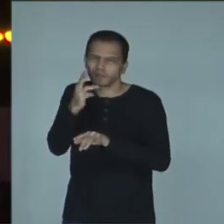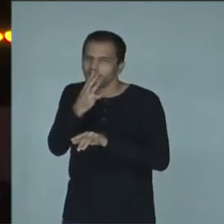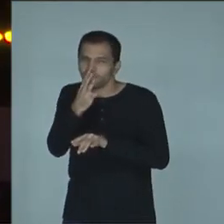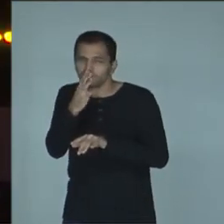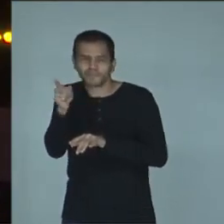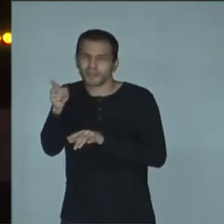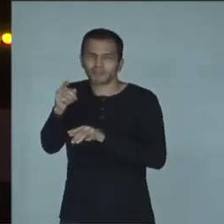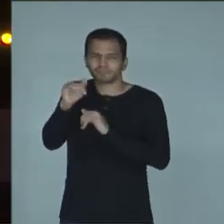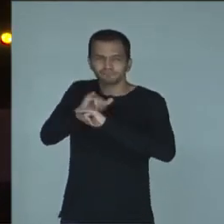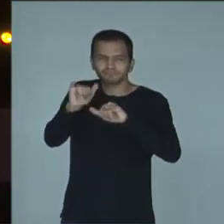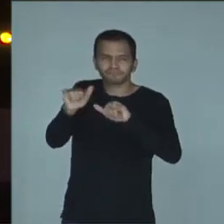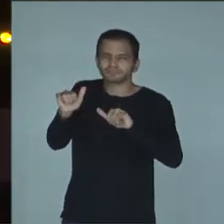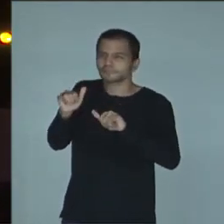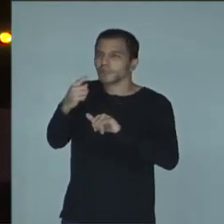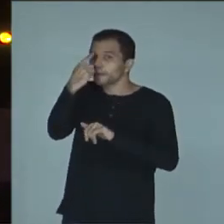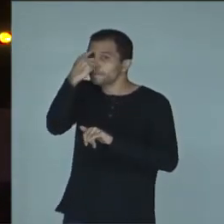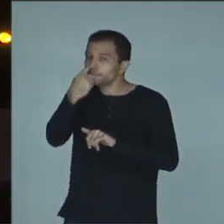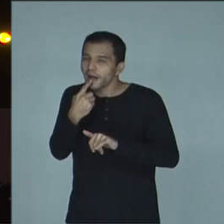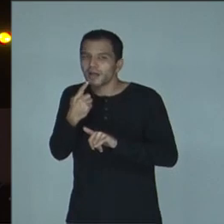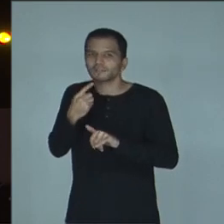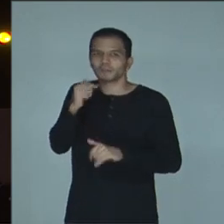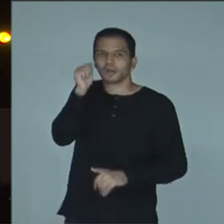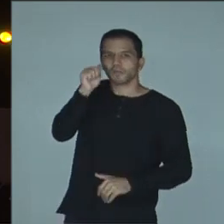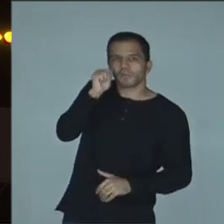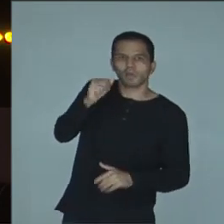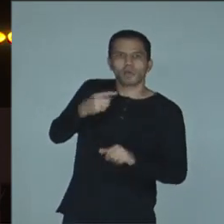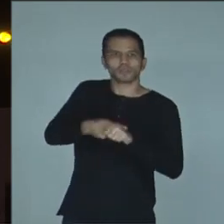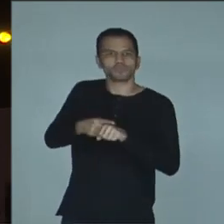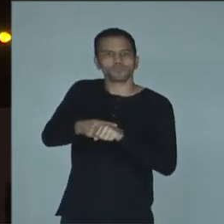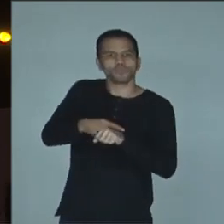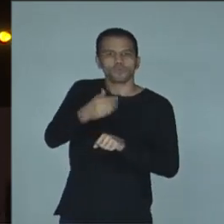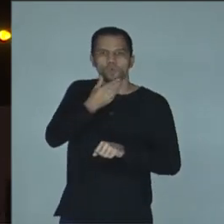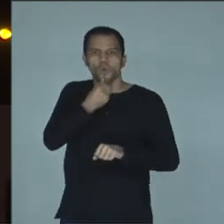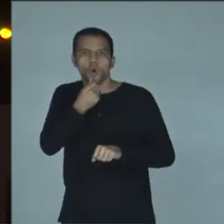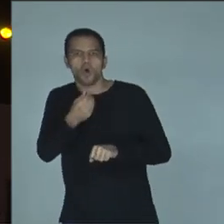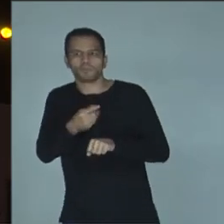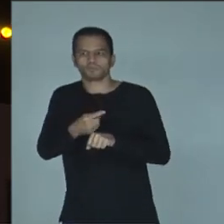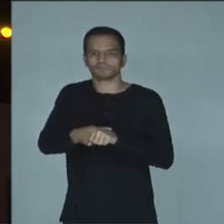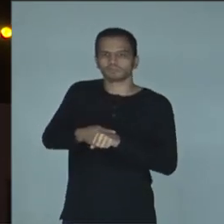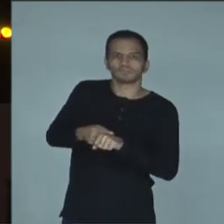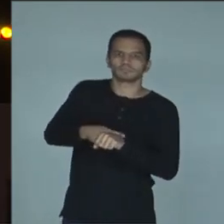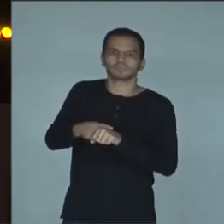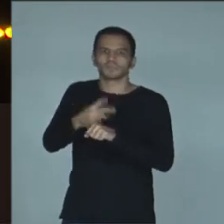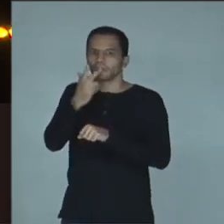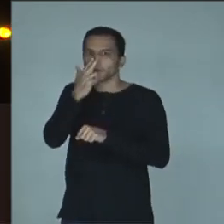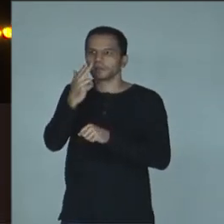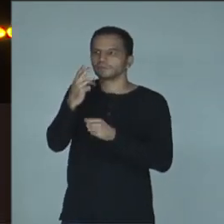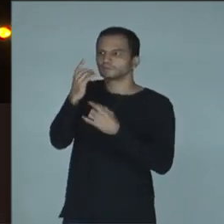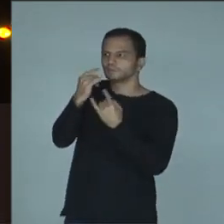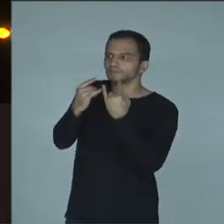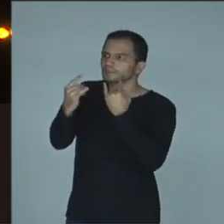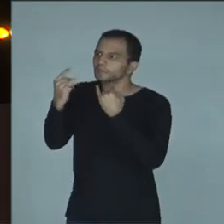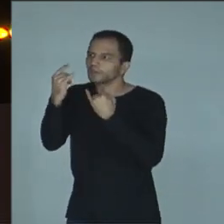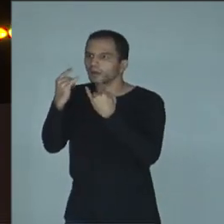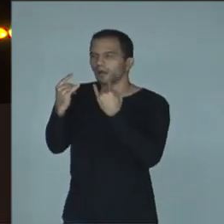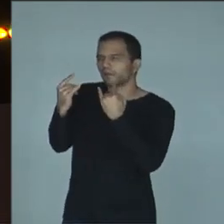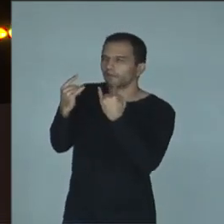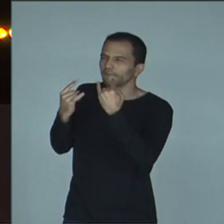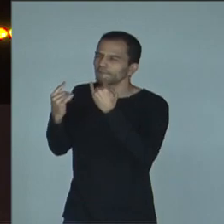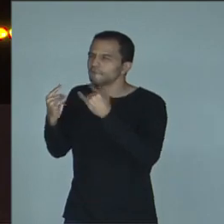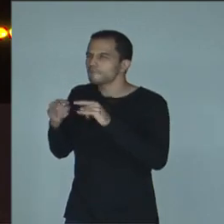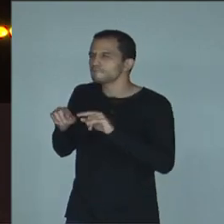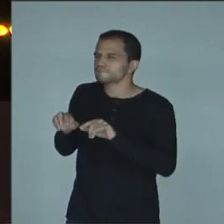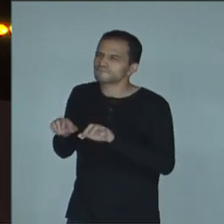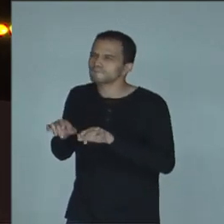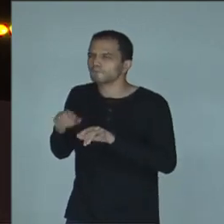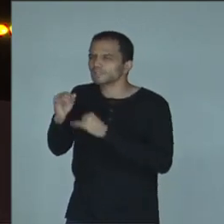você ver uma imagem de uma mulher de um homem você vê uma coisa que tá sendo dito ali aí você só